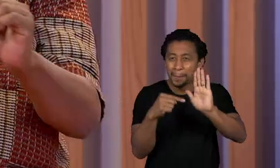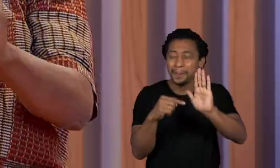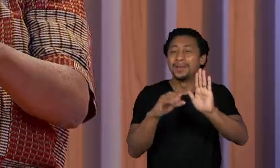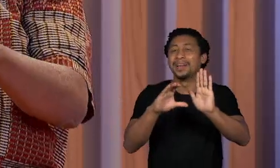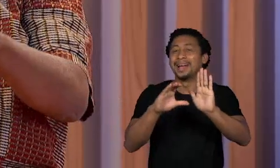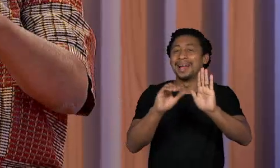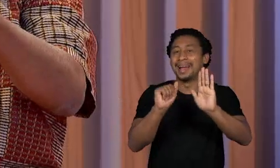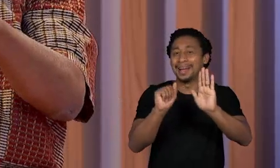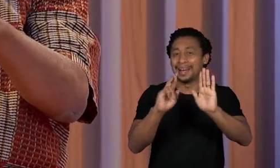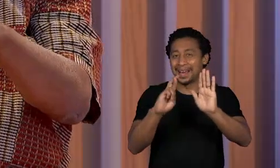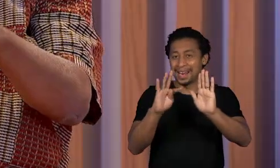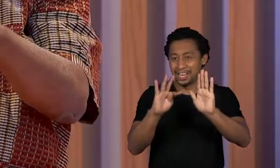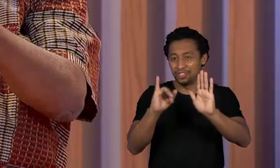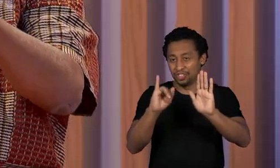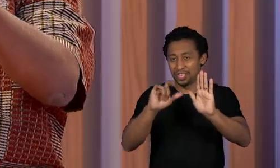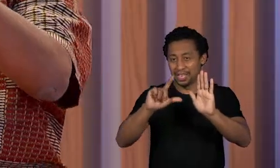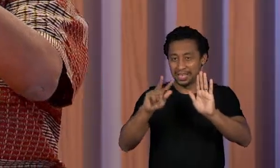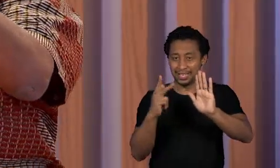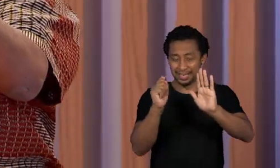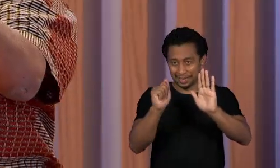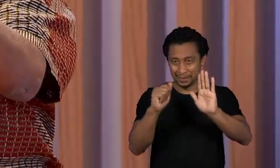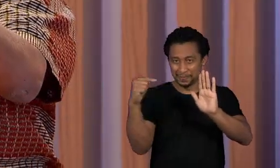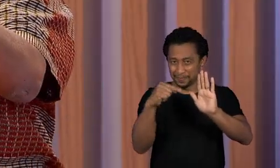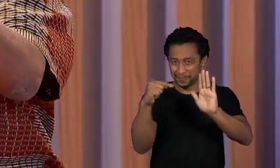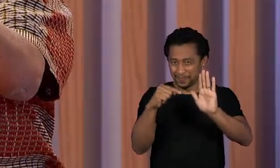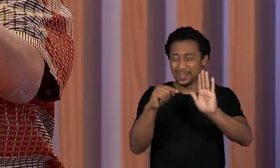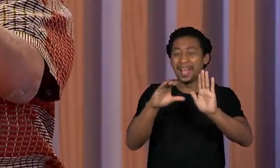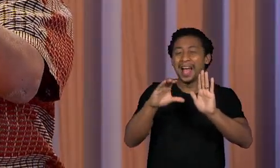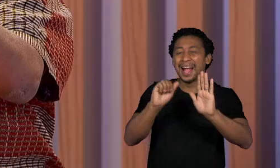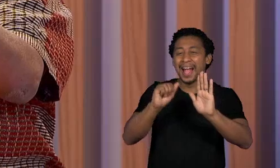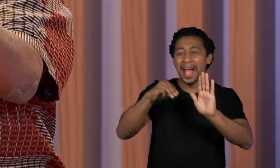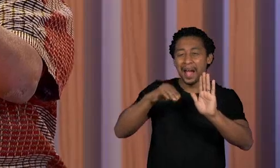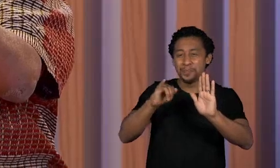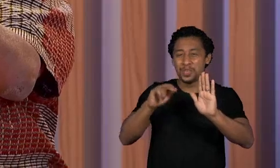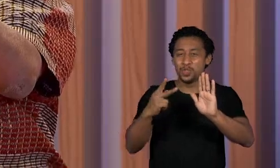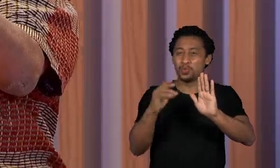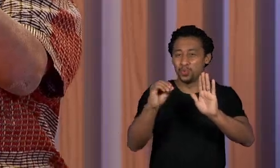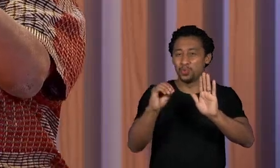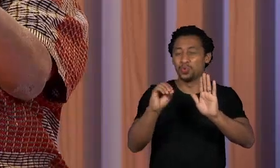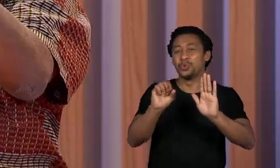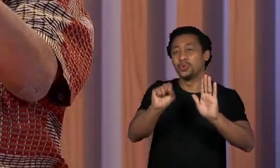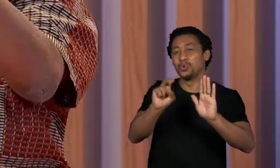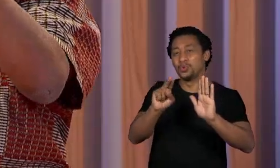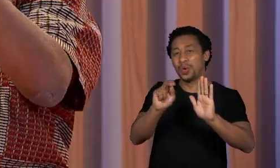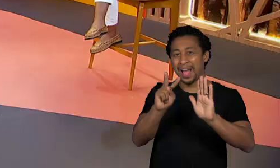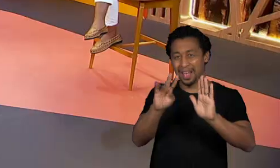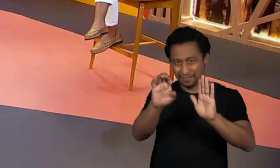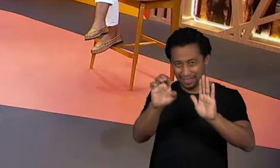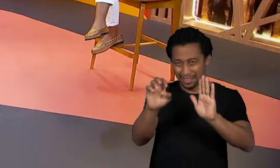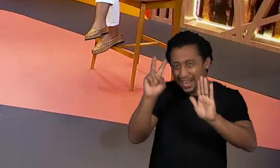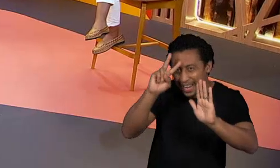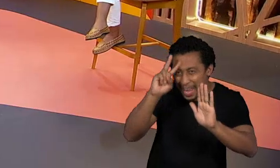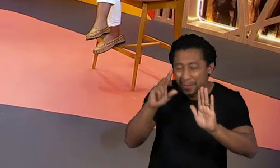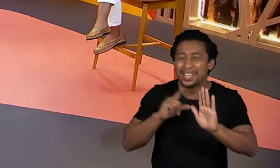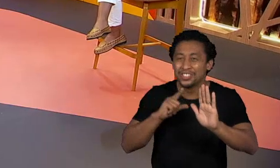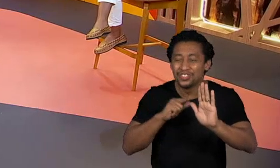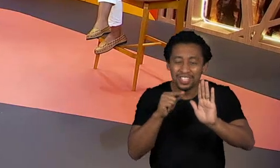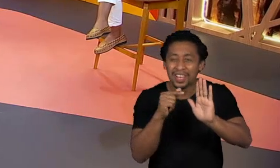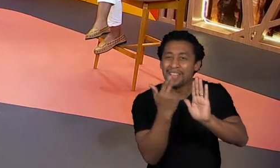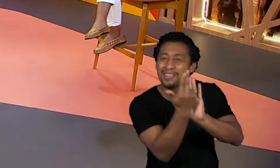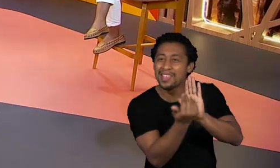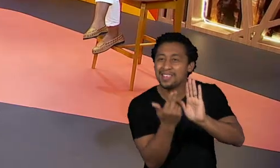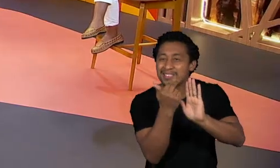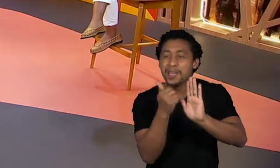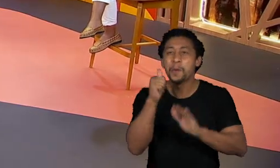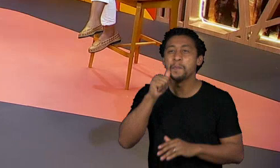Suave é uma menina loirinha e um menininho de cabelo marronzinho. E quando, na edição em que aparece